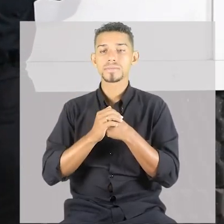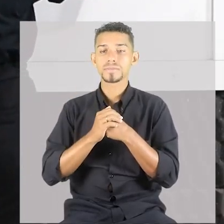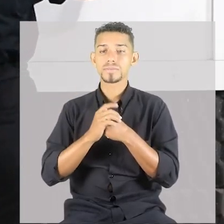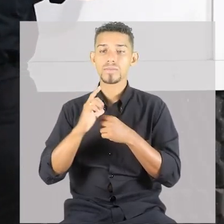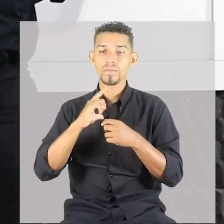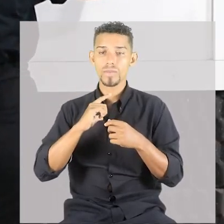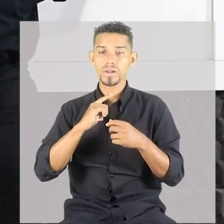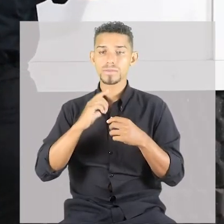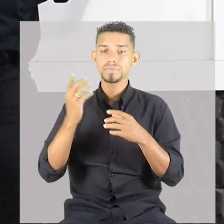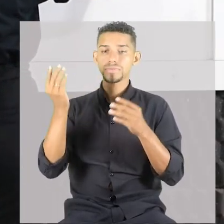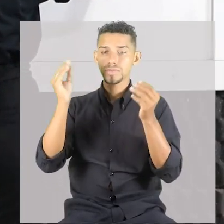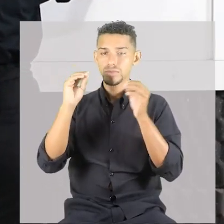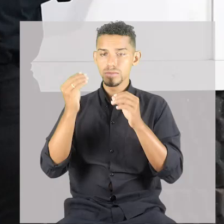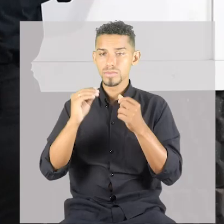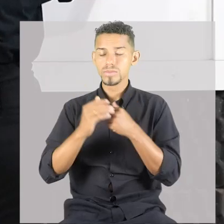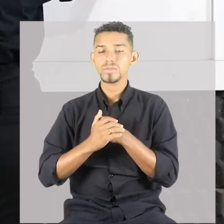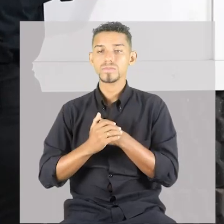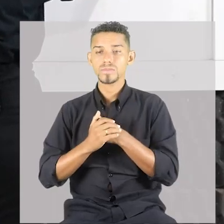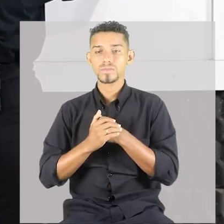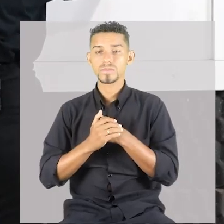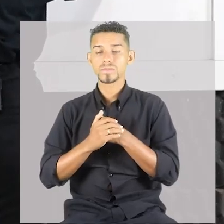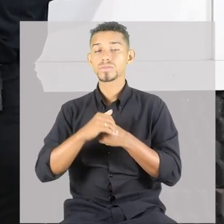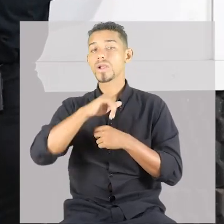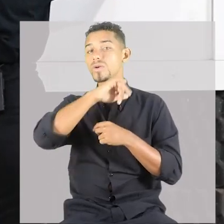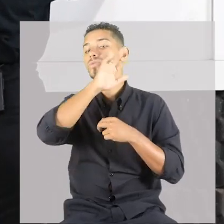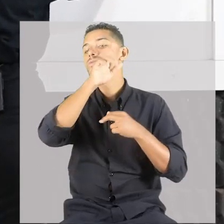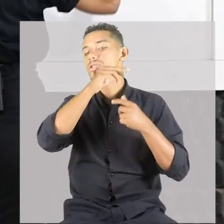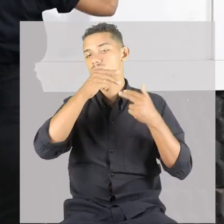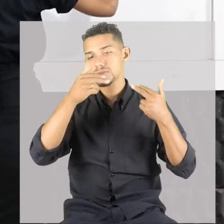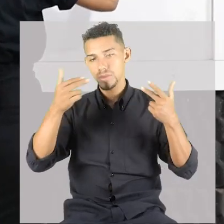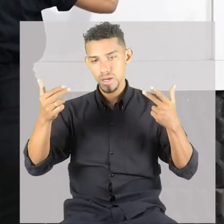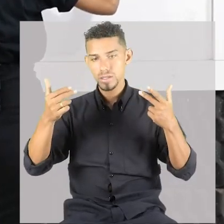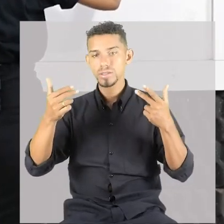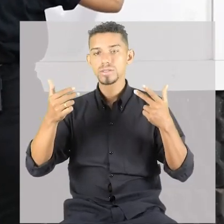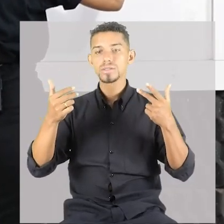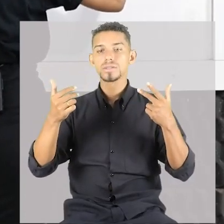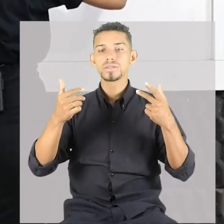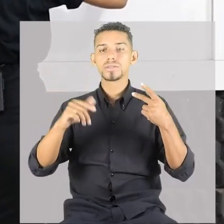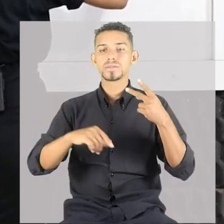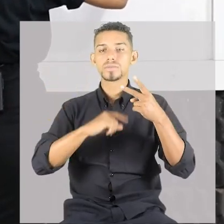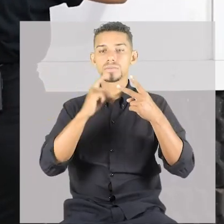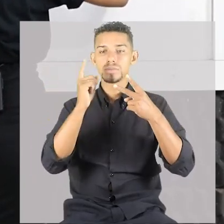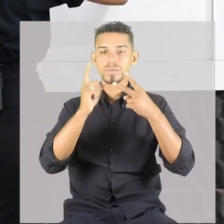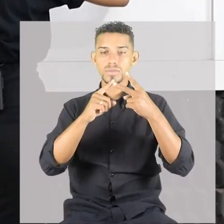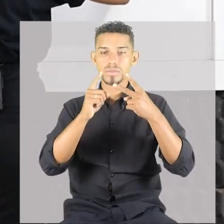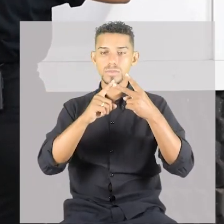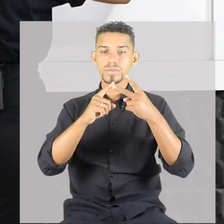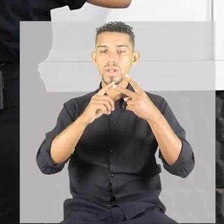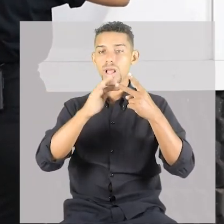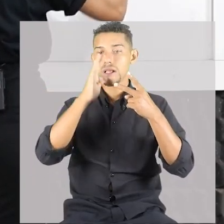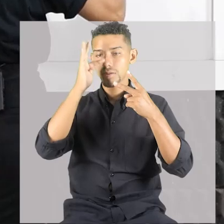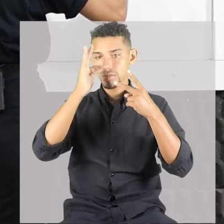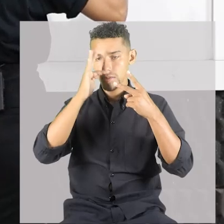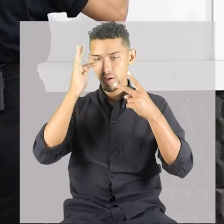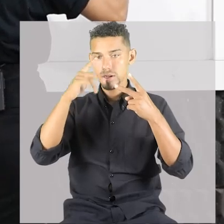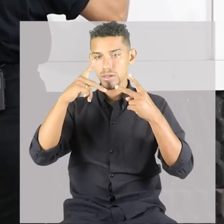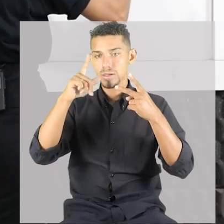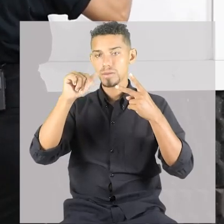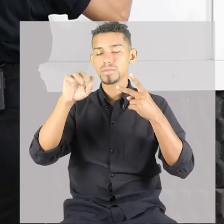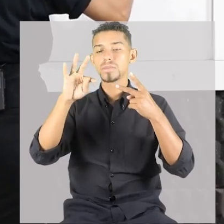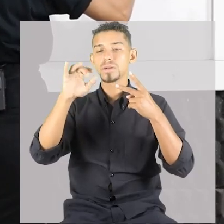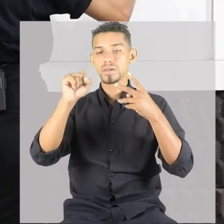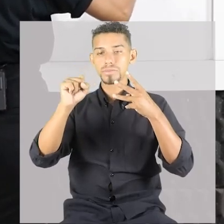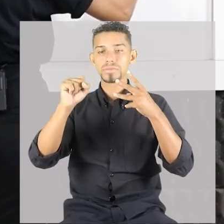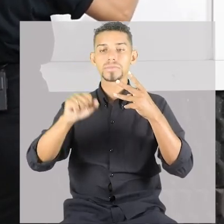a gente vai colocar aqui, ó, que estão os animais, né, que somos nós, estão as plantas, estão